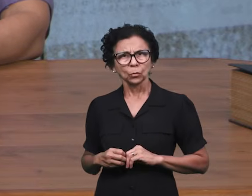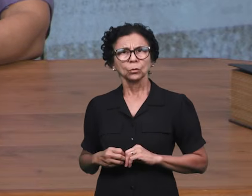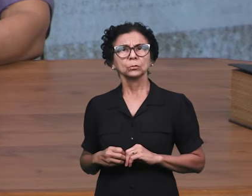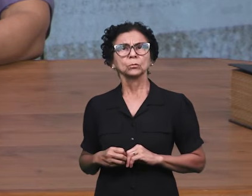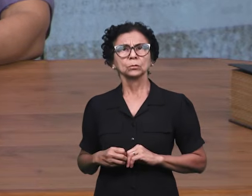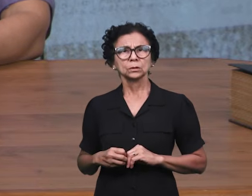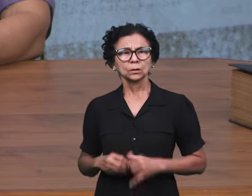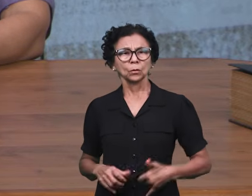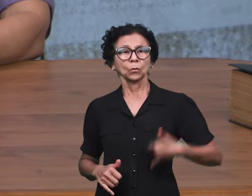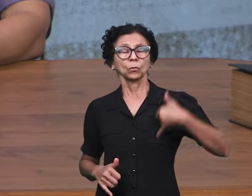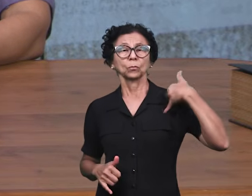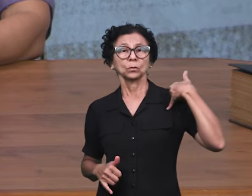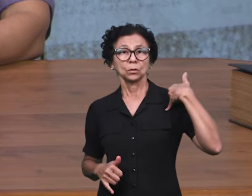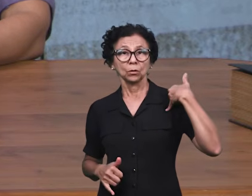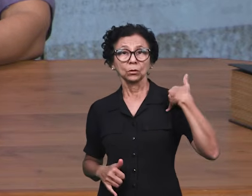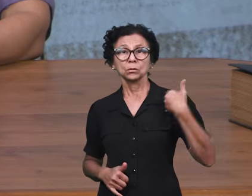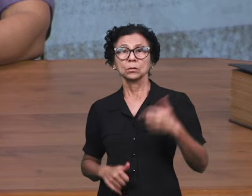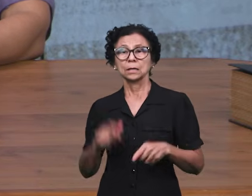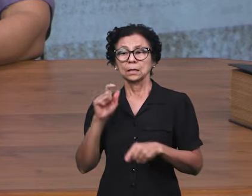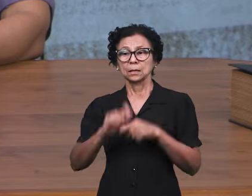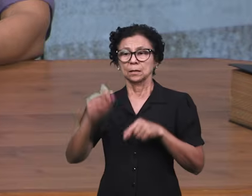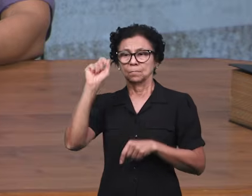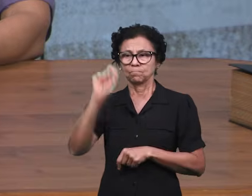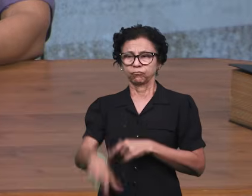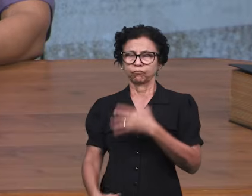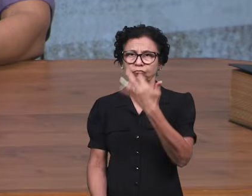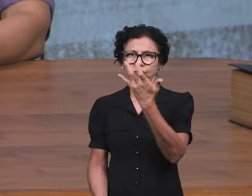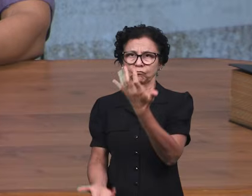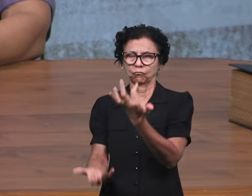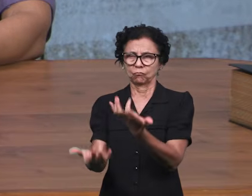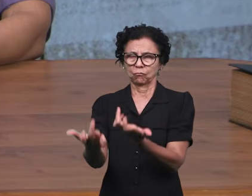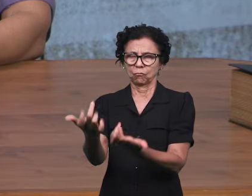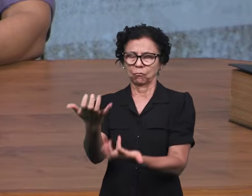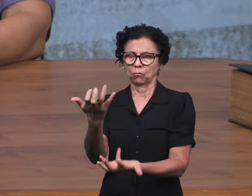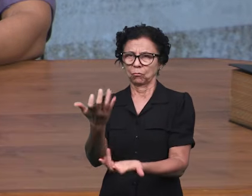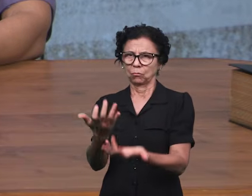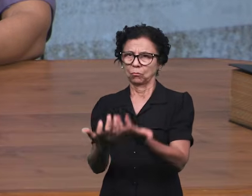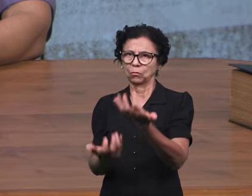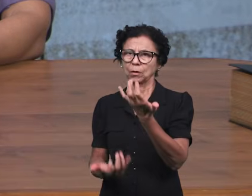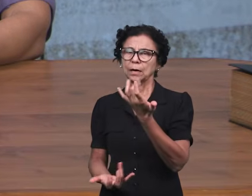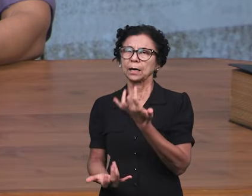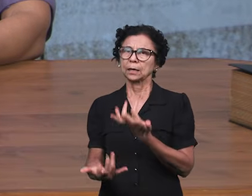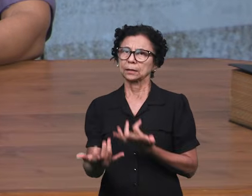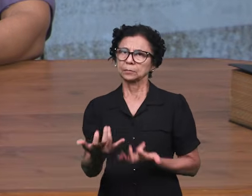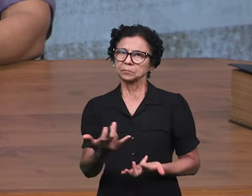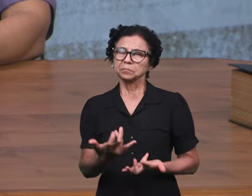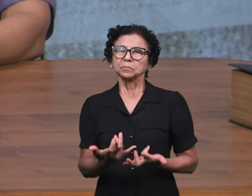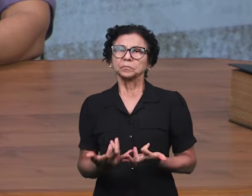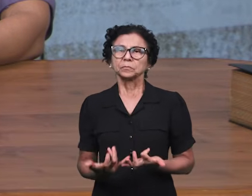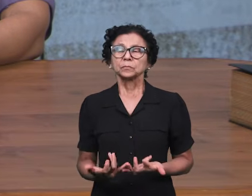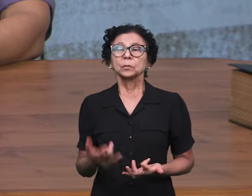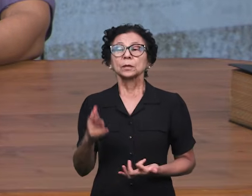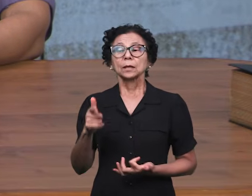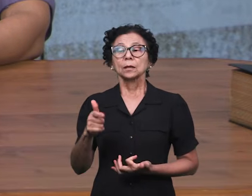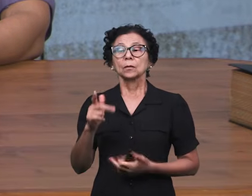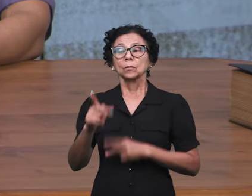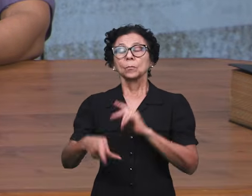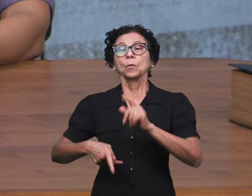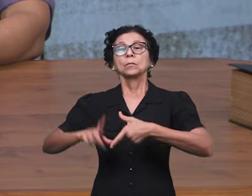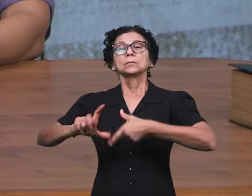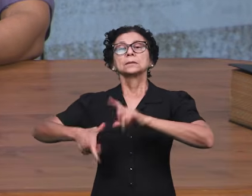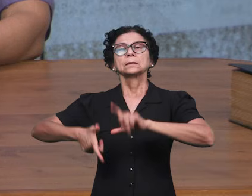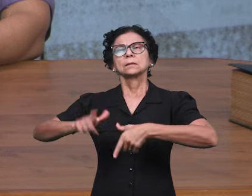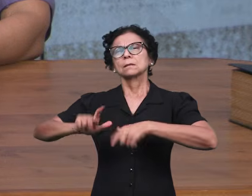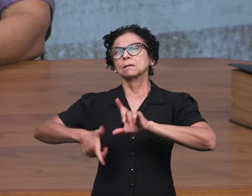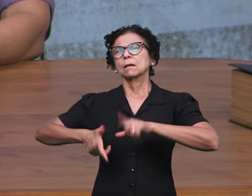incêndio como incêndio de fogo. Porque a luz de Israel virá